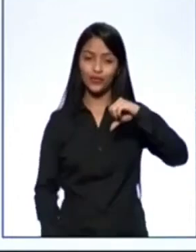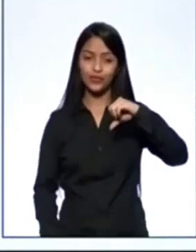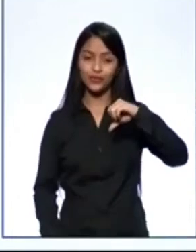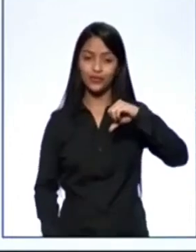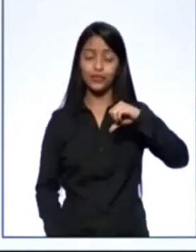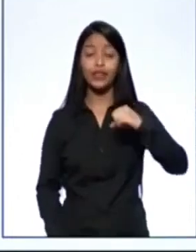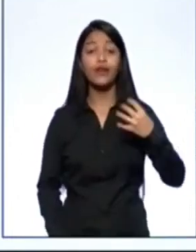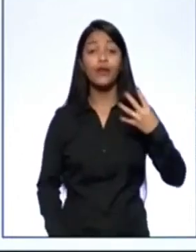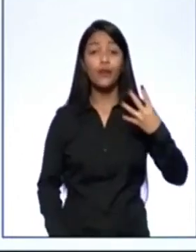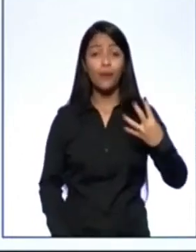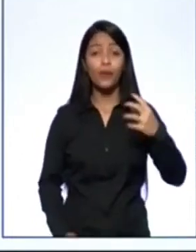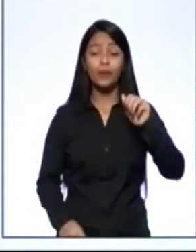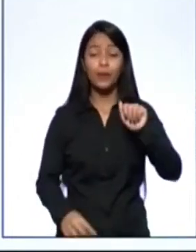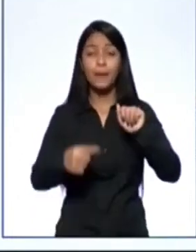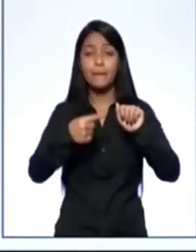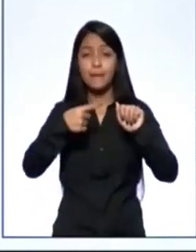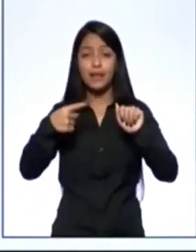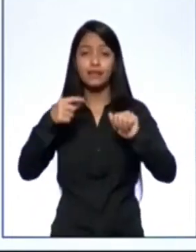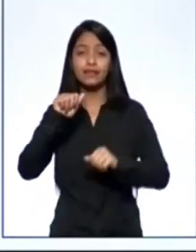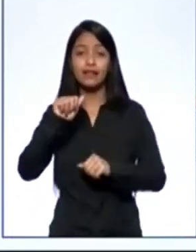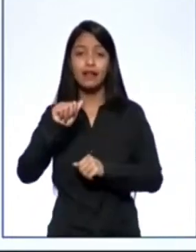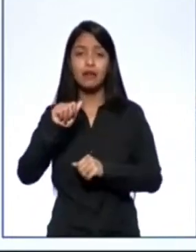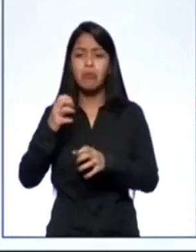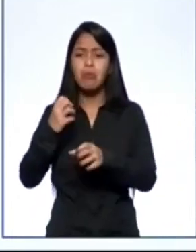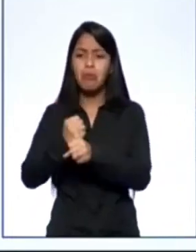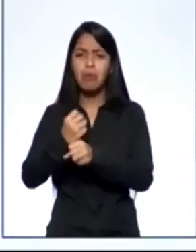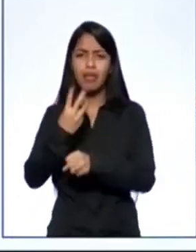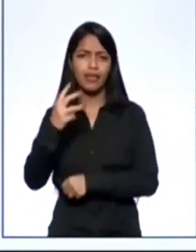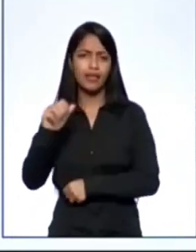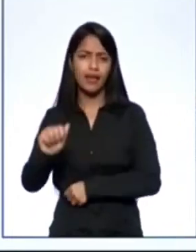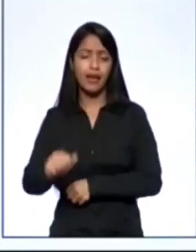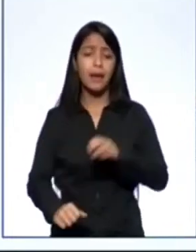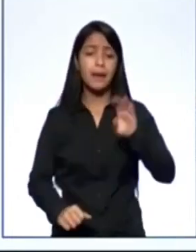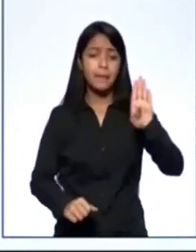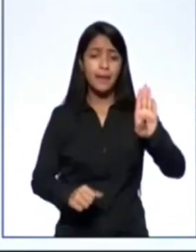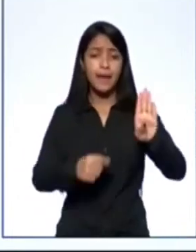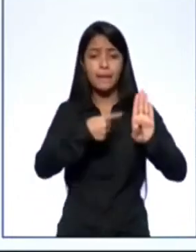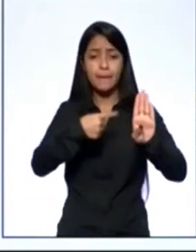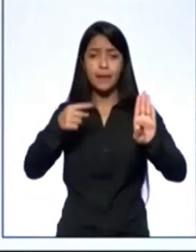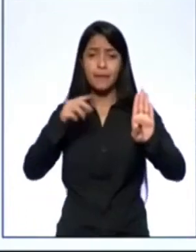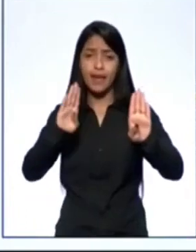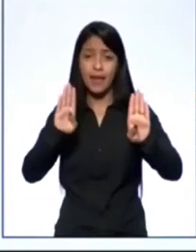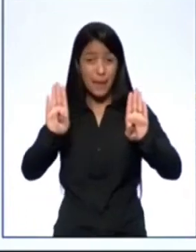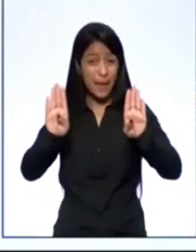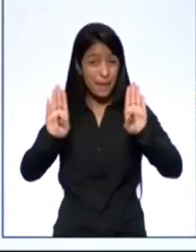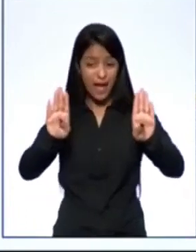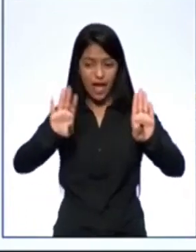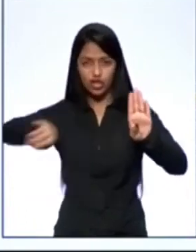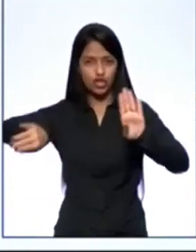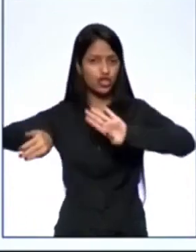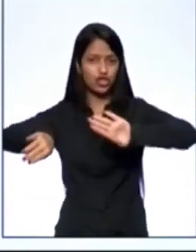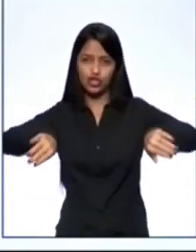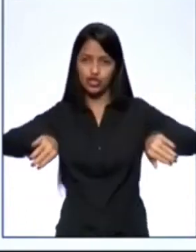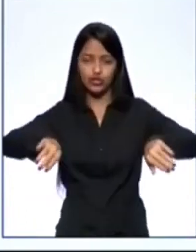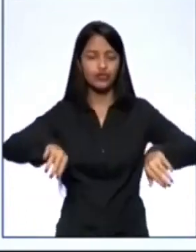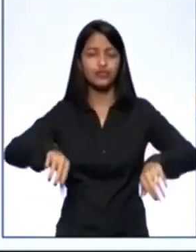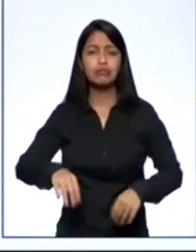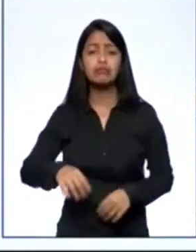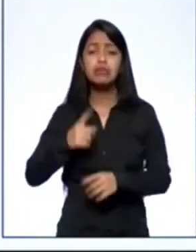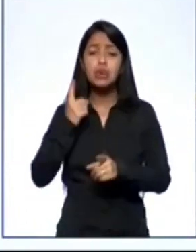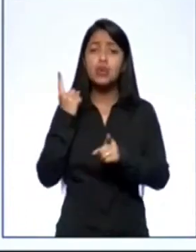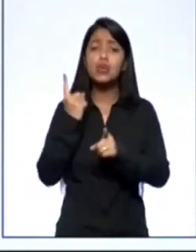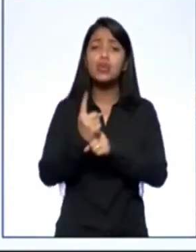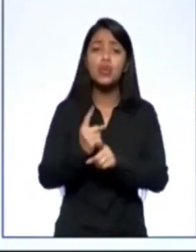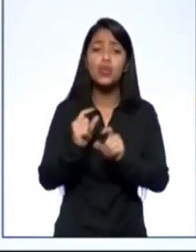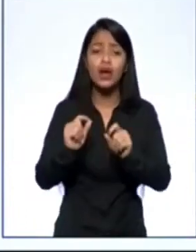a menos a três a b - b Cancela aí você vai descobrir que o a